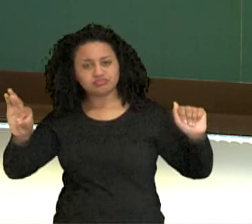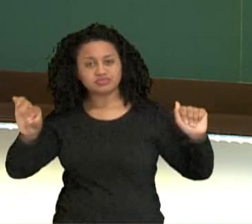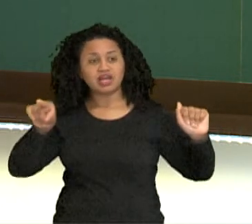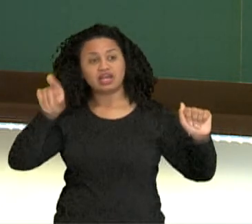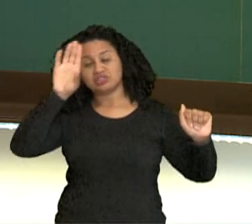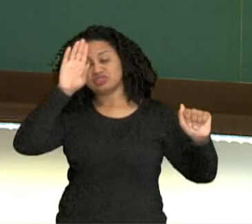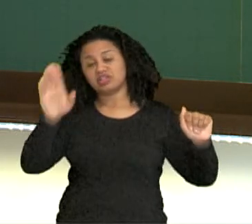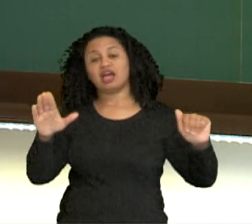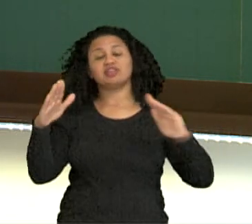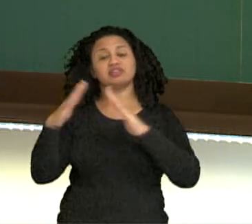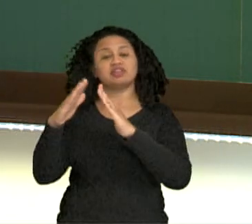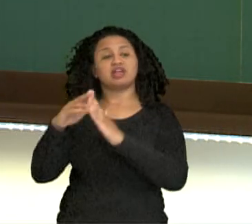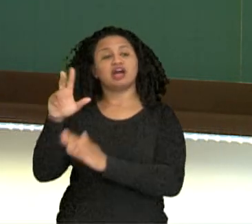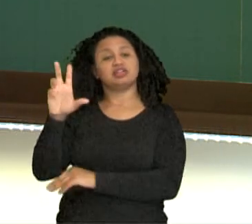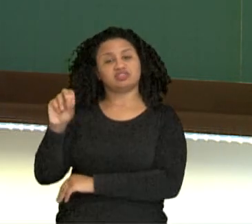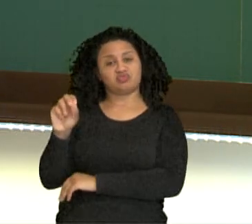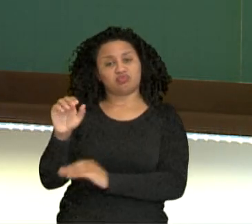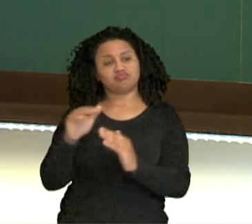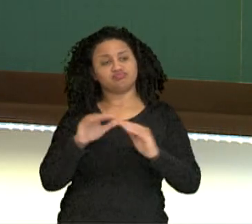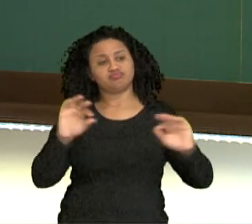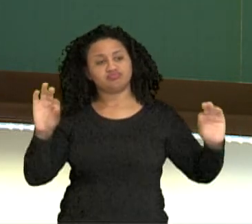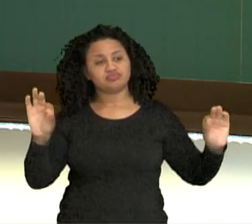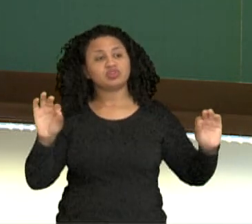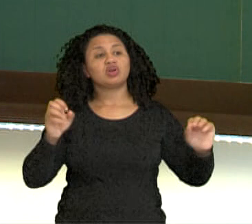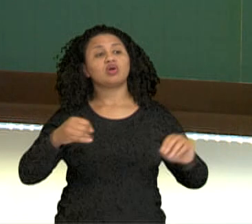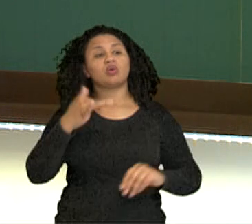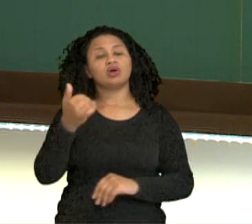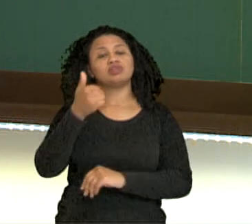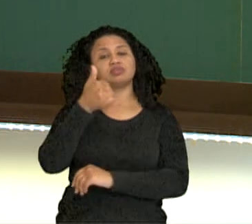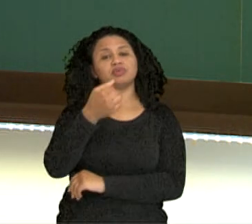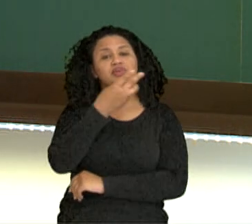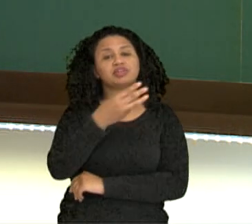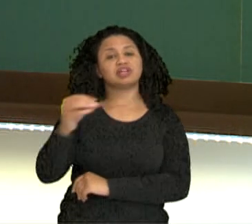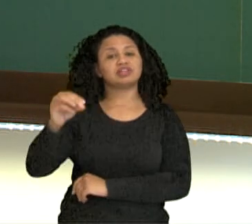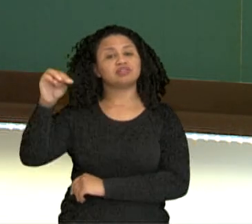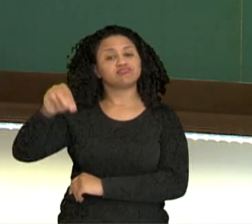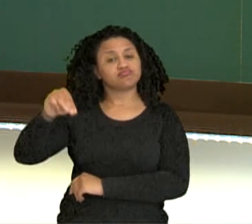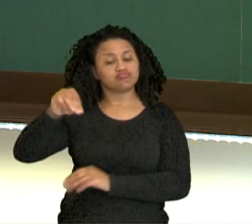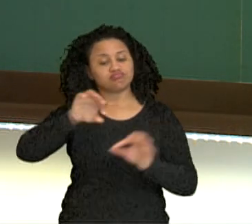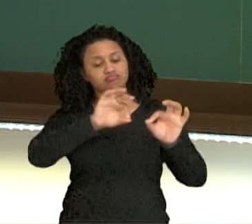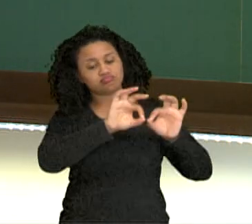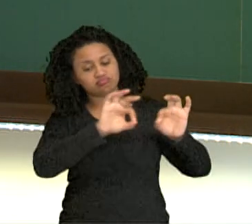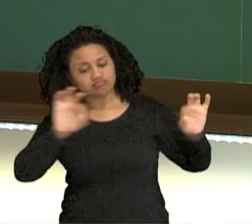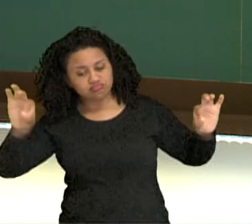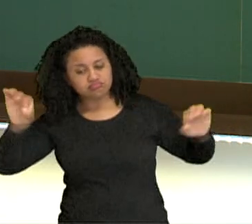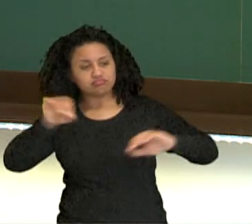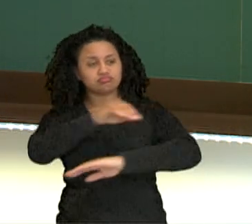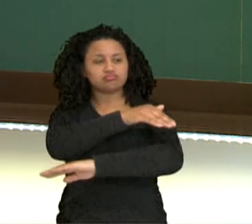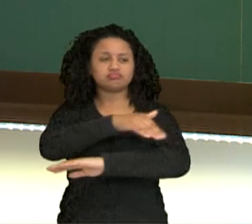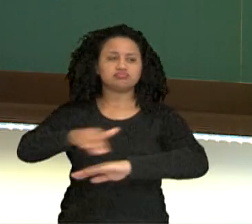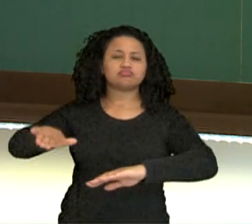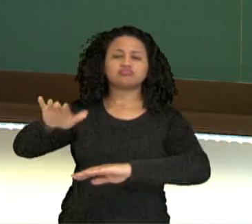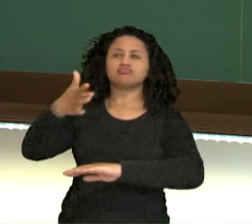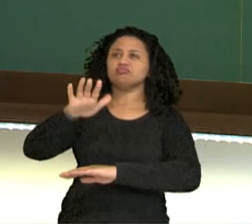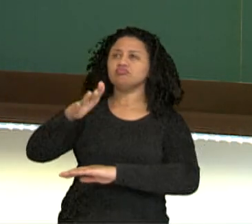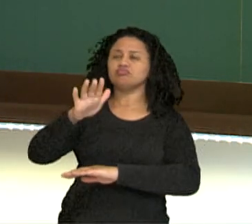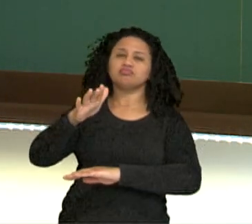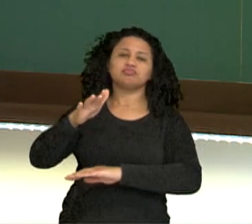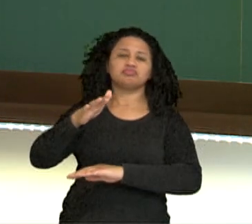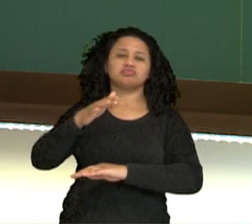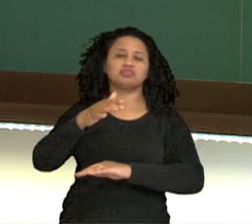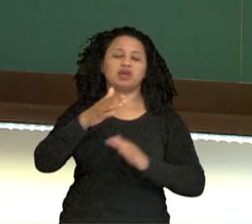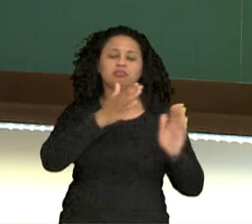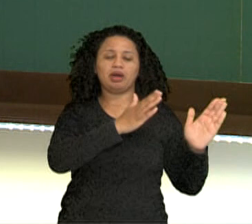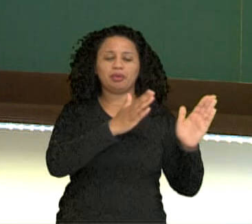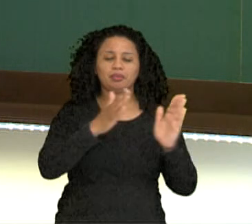casa da avó dele. Ele vai percorrer 1.300 metros nesse caminho, né? E mais ou menos umas 13